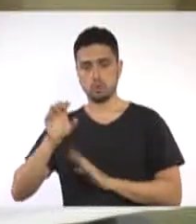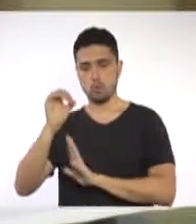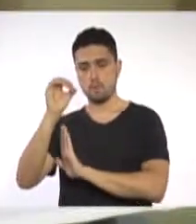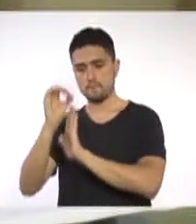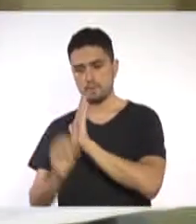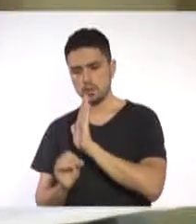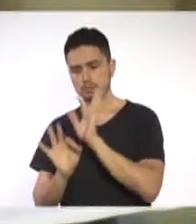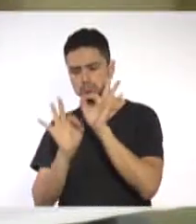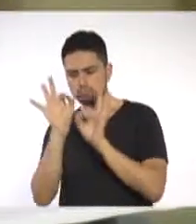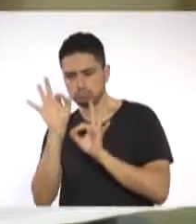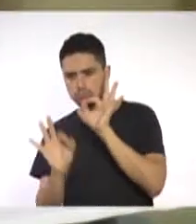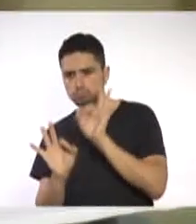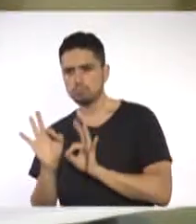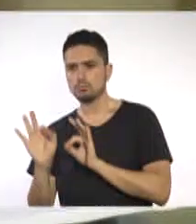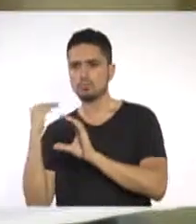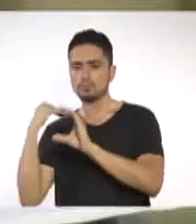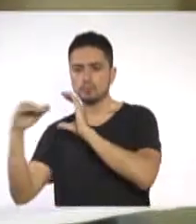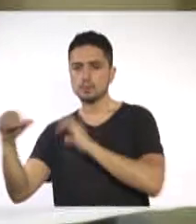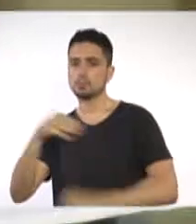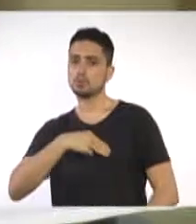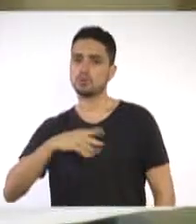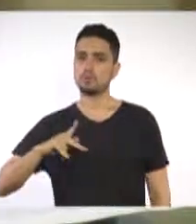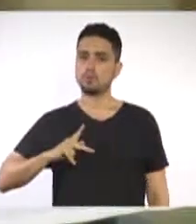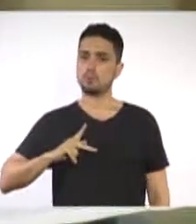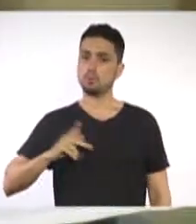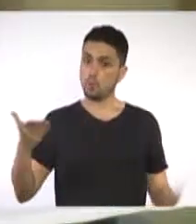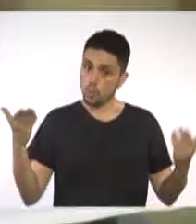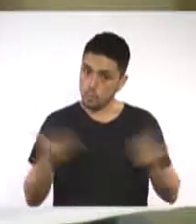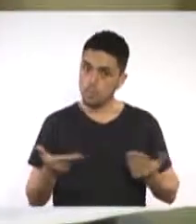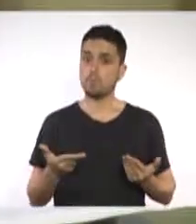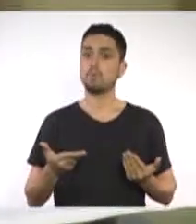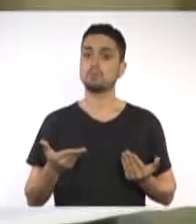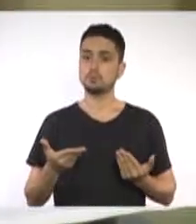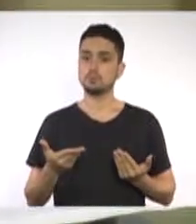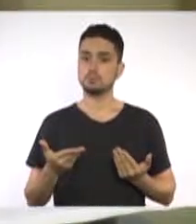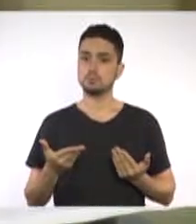ofício ao Ministério Público. Hoje mesmo,